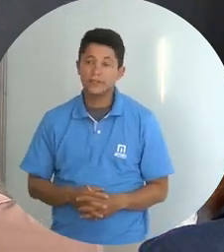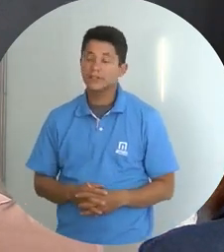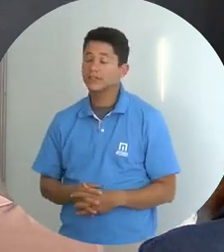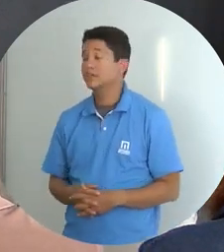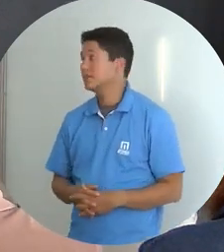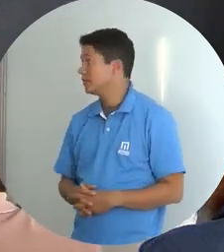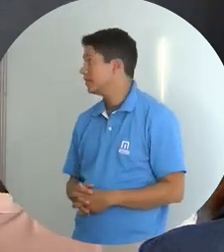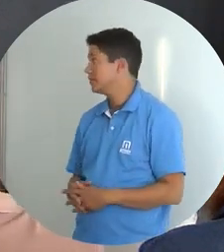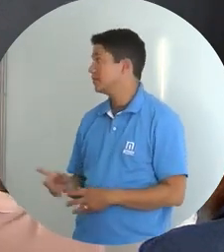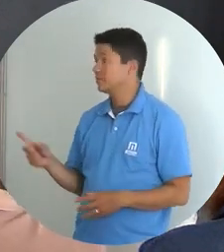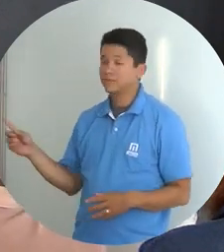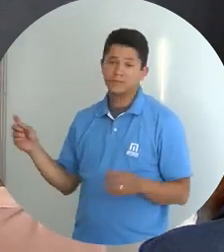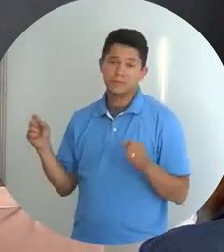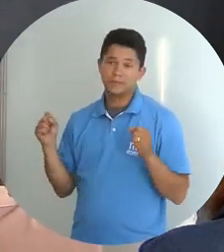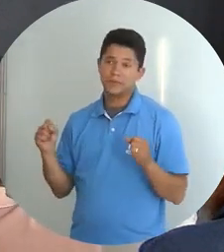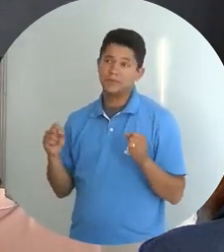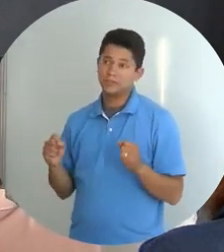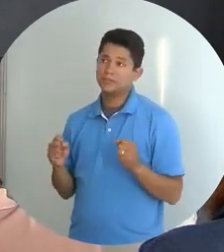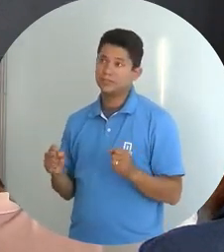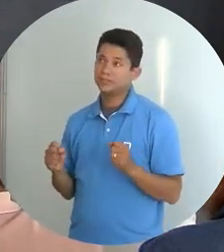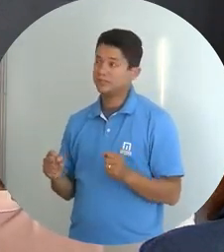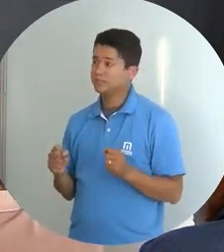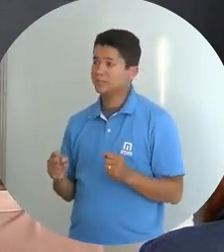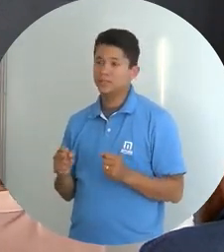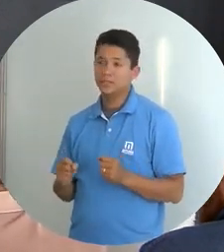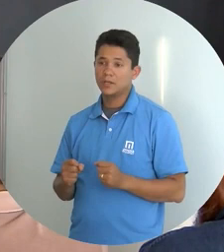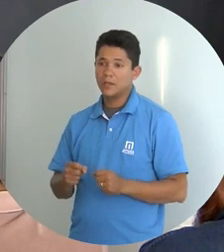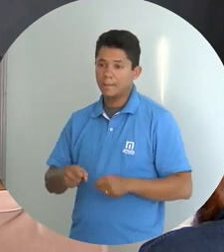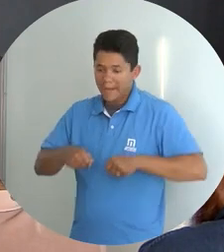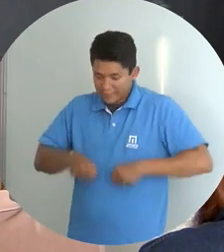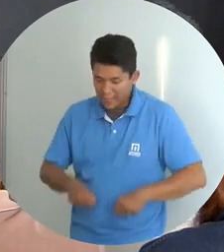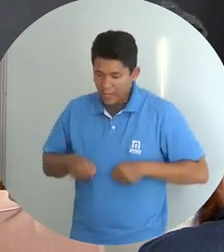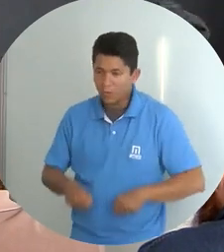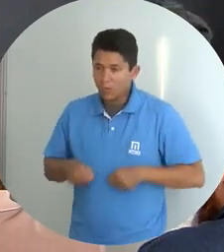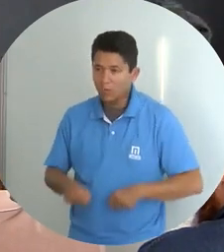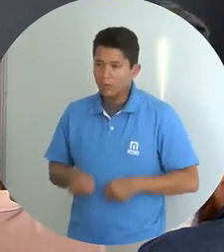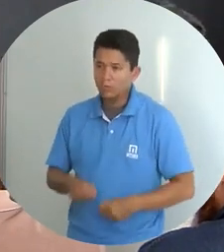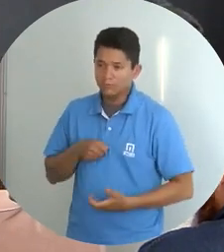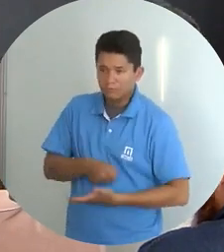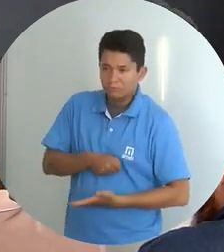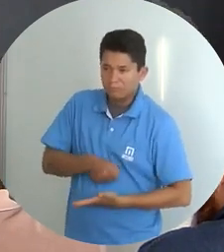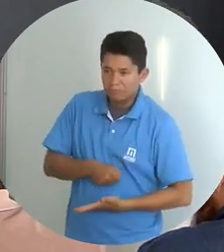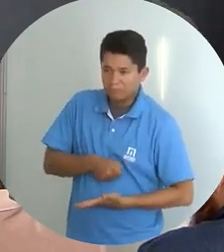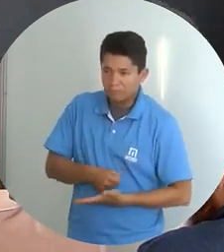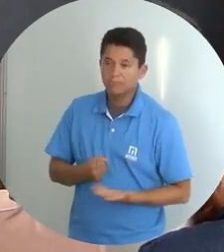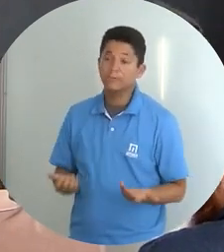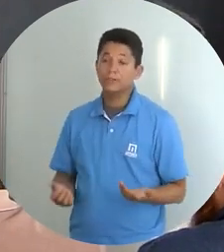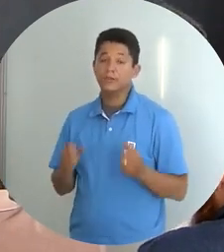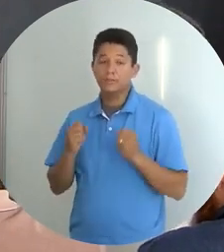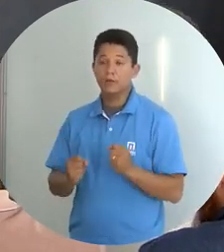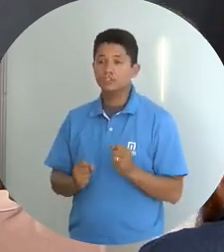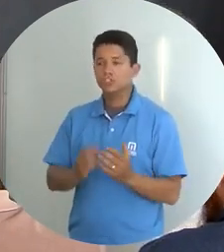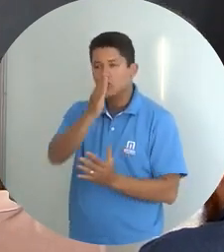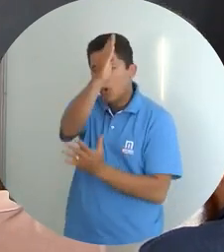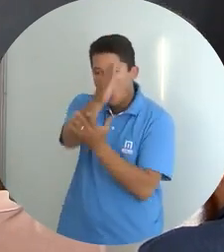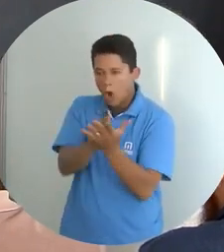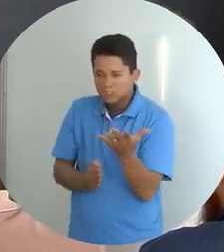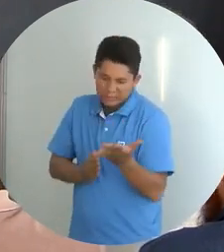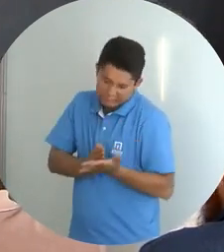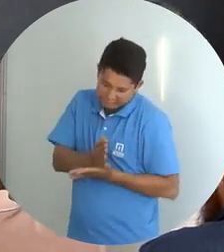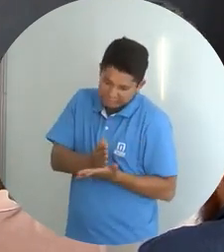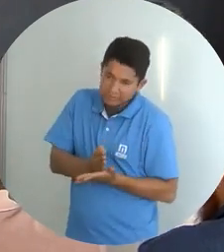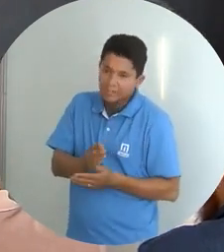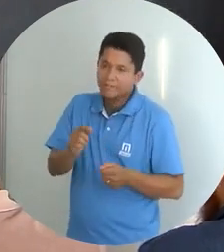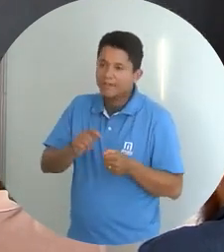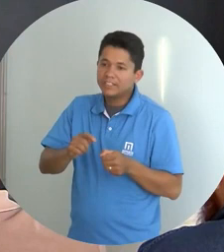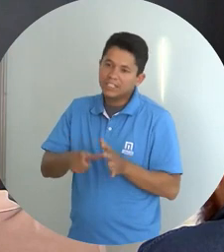essa pode ser por martelo, né? Por martelo, às vezes é por corte também, a gente consegue fazer um pré-corte.